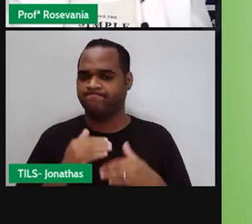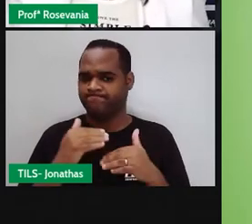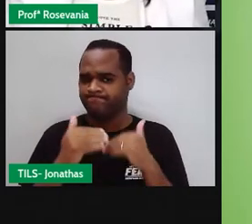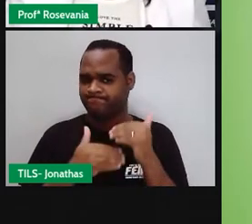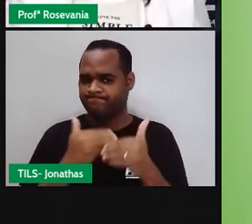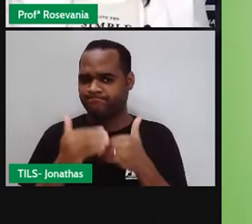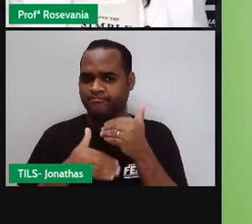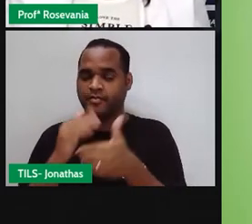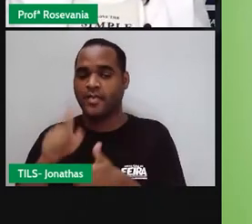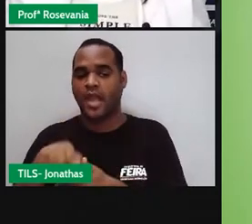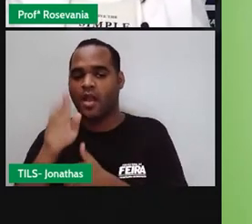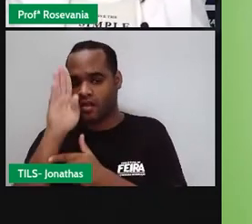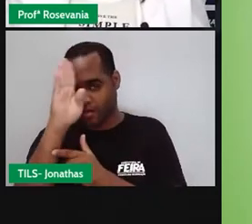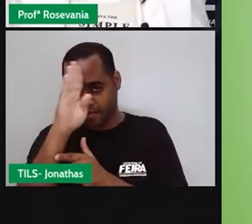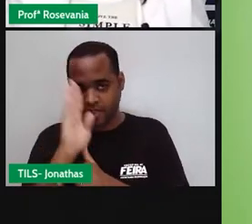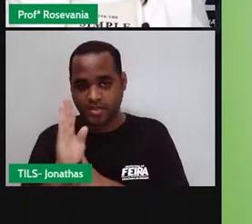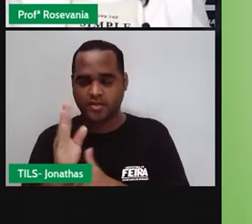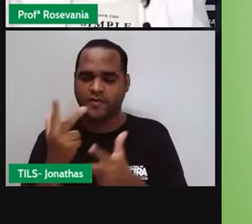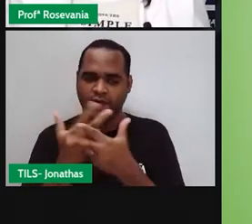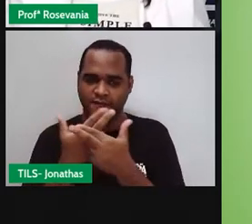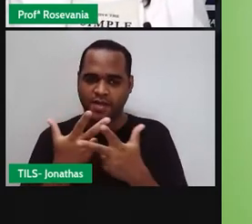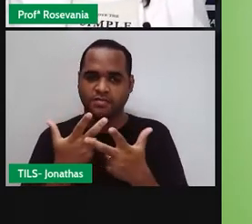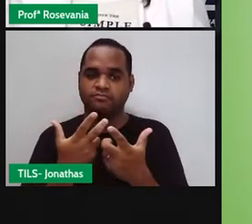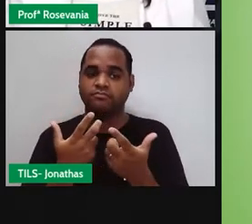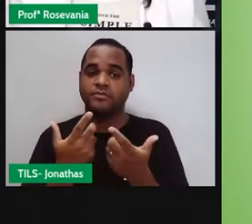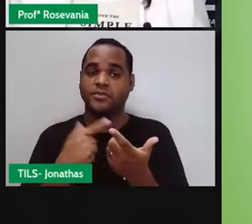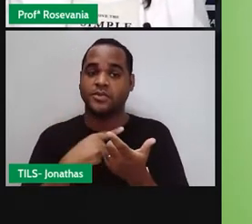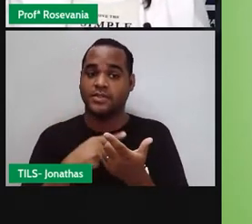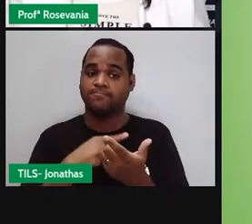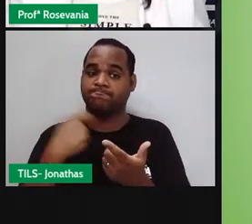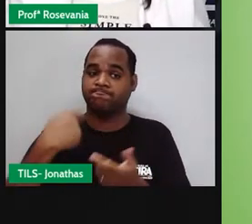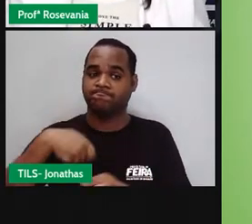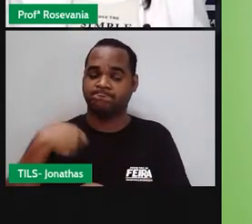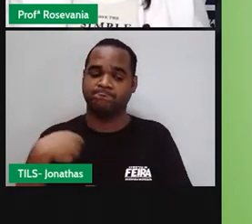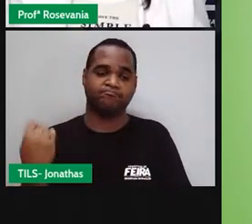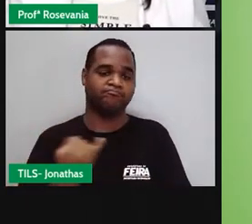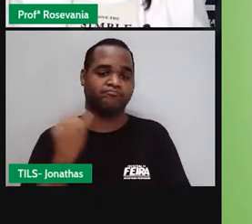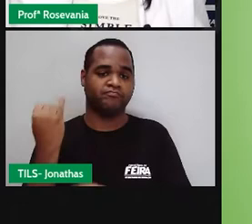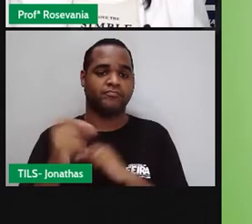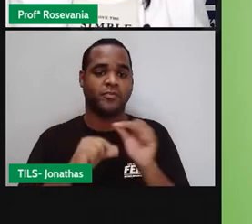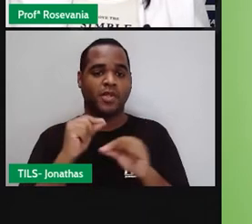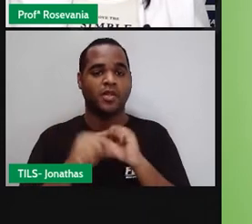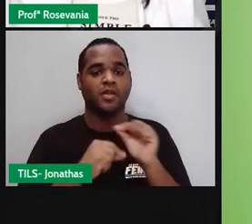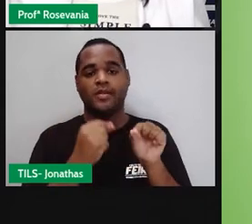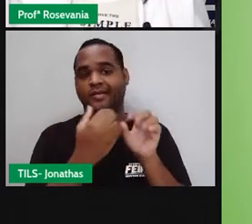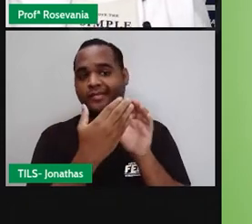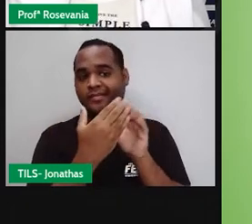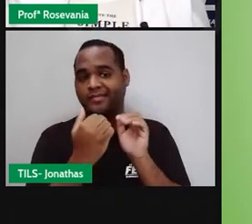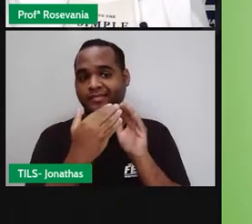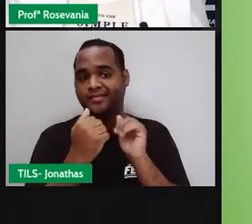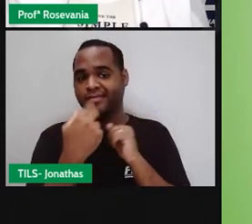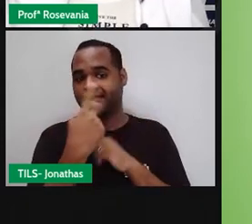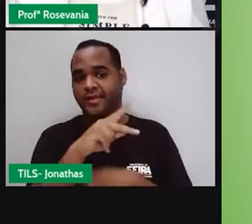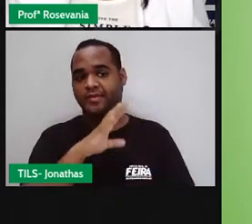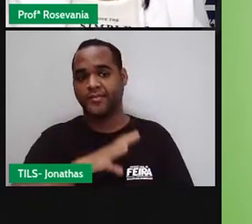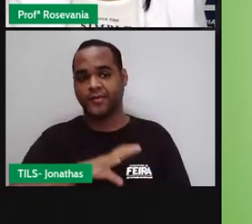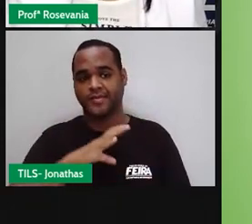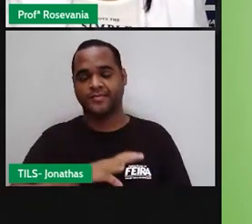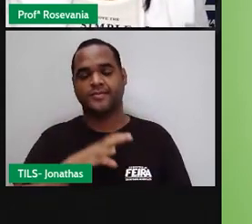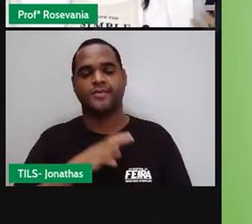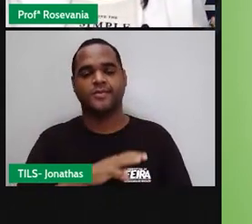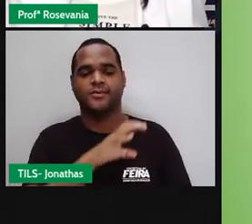brasileiros consumissem os produtos manufaturados, a gente tinha que, né, buscar eles lá em